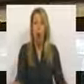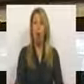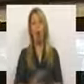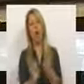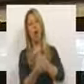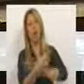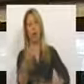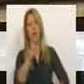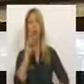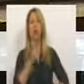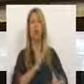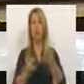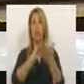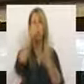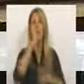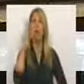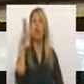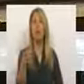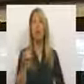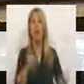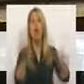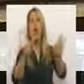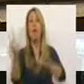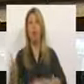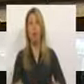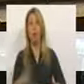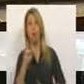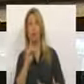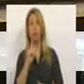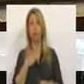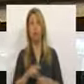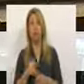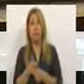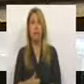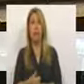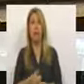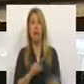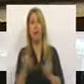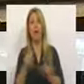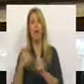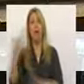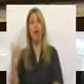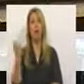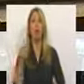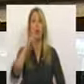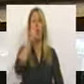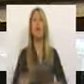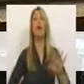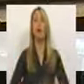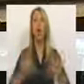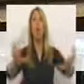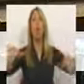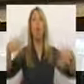Estado, não está a fazer reformas, está à sombra das reformas do Governo anterior e pode naturalmente colher frutos dessas reformas durante algum